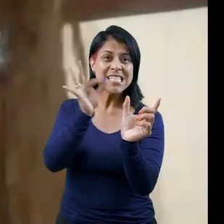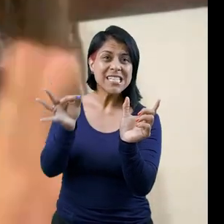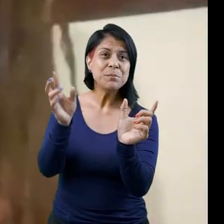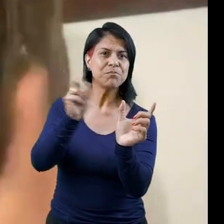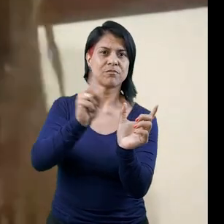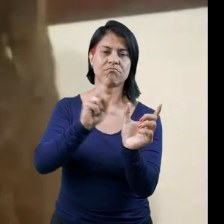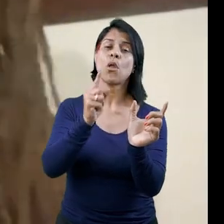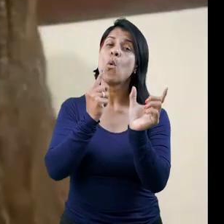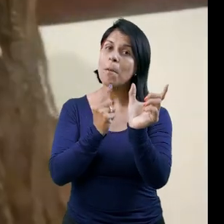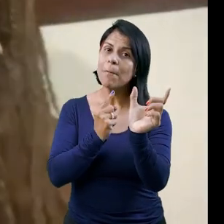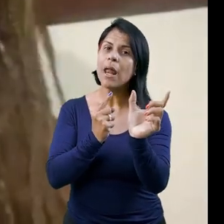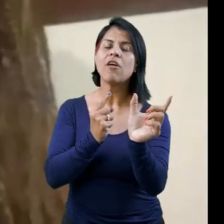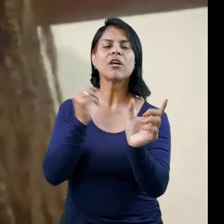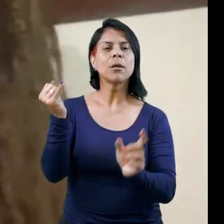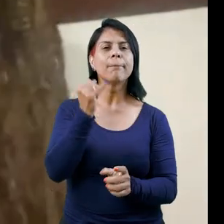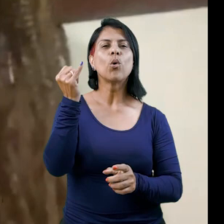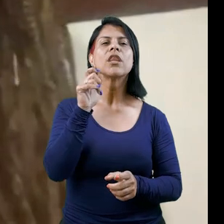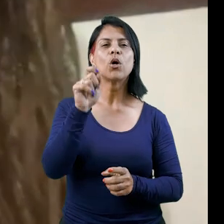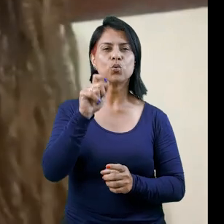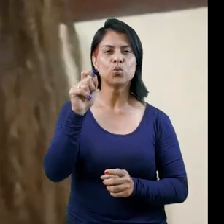que não necessariamente